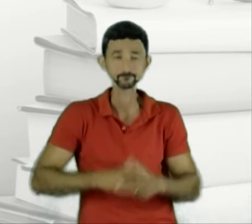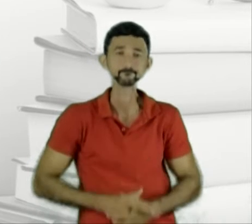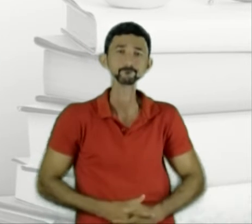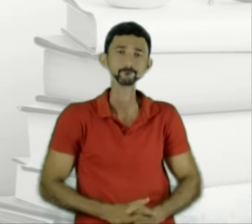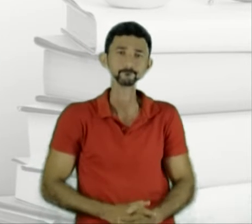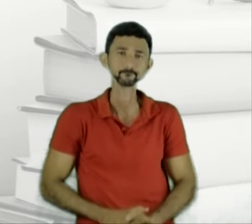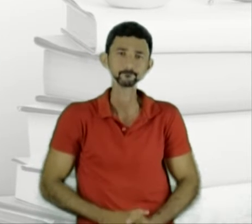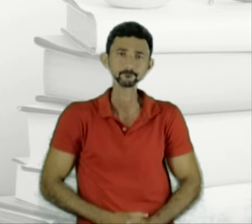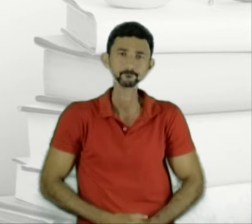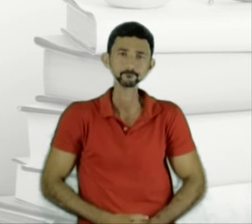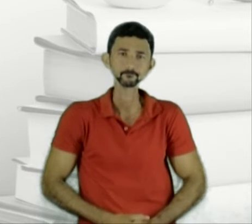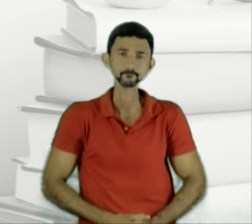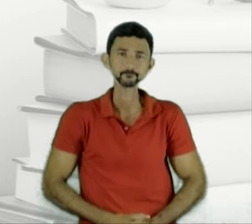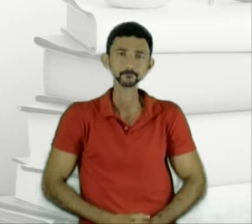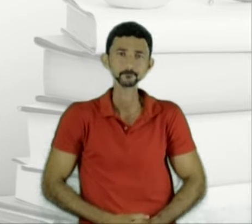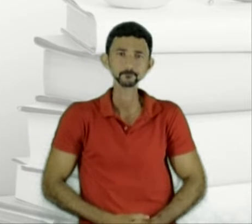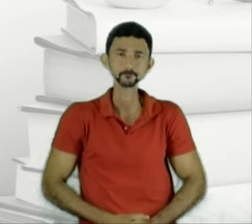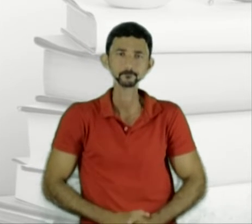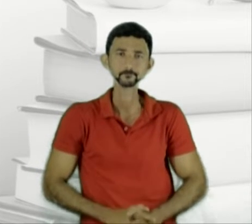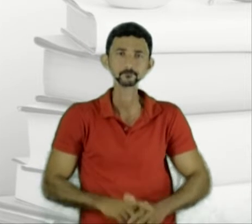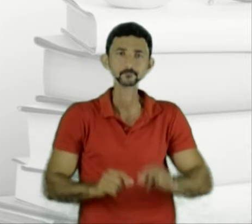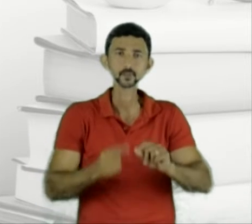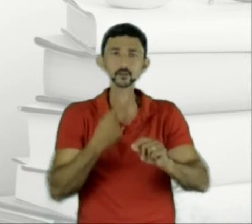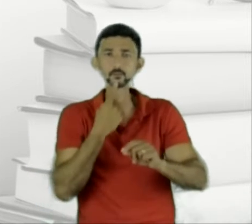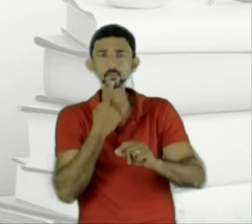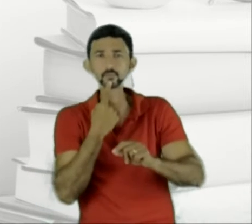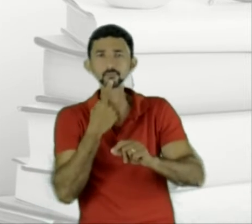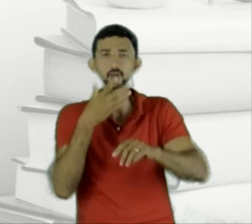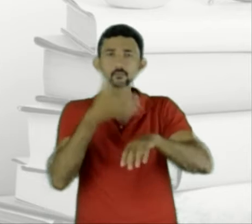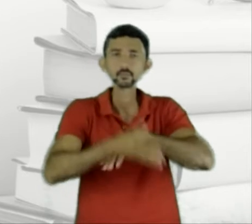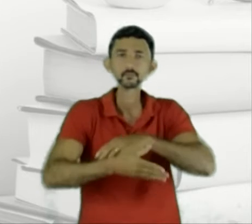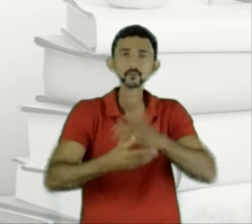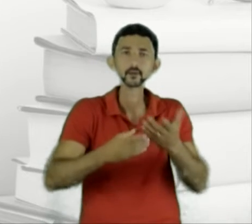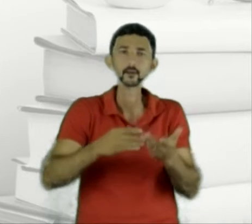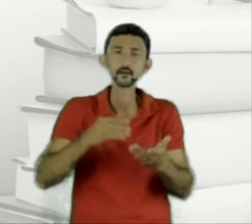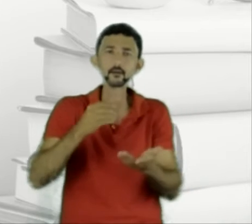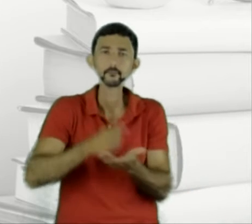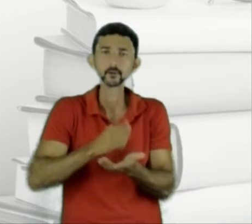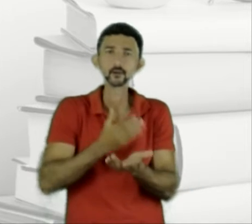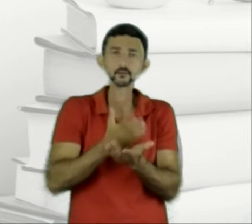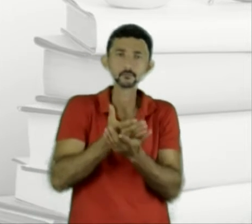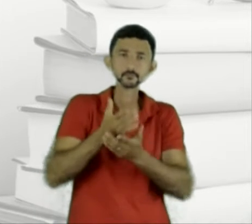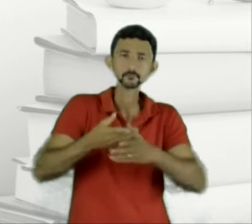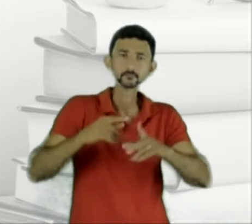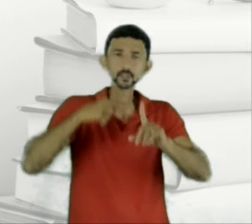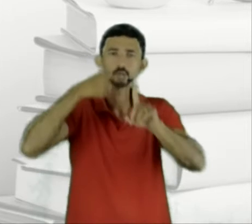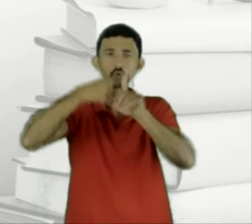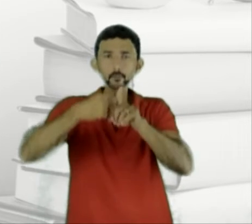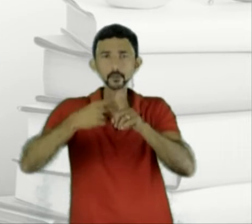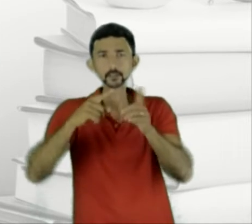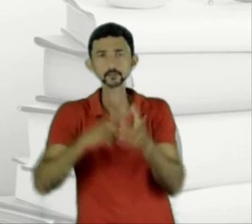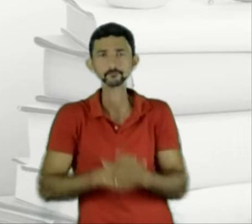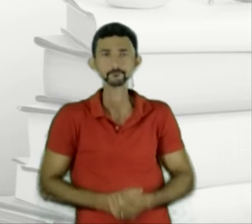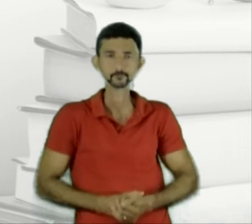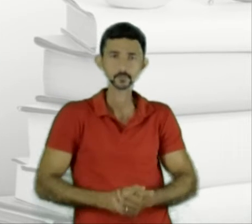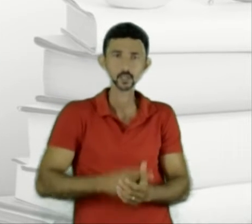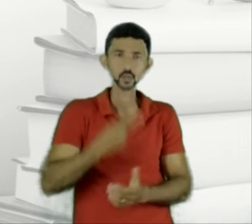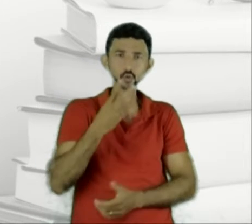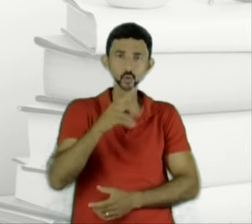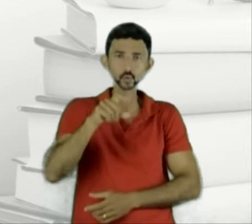semelhantes. Então, como podemos efetuar a adição dos monômios semelhantes, 2x e